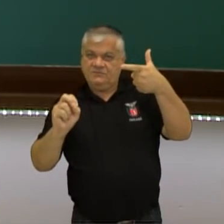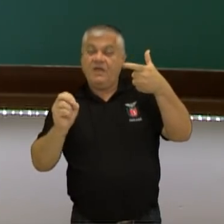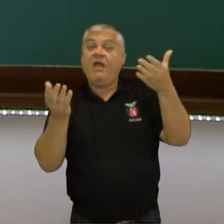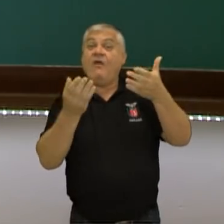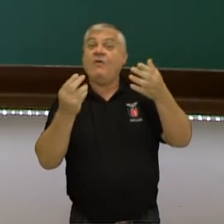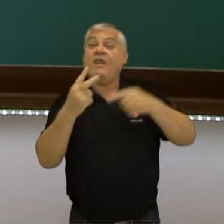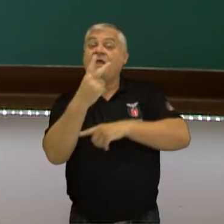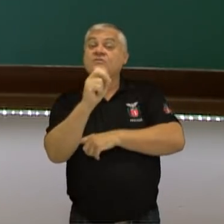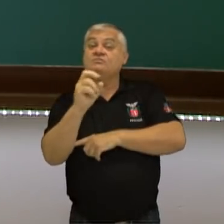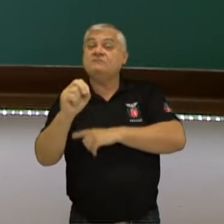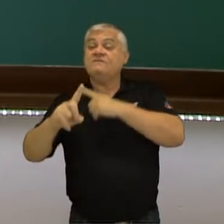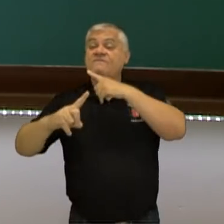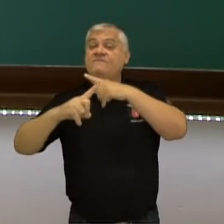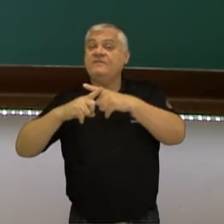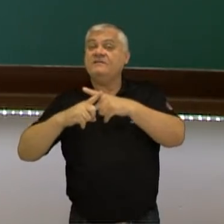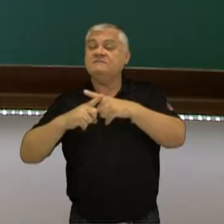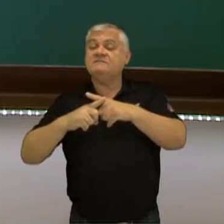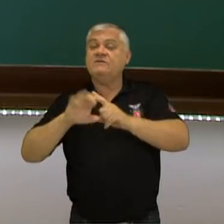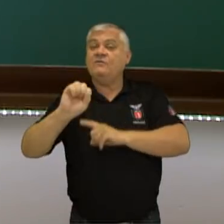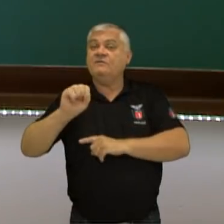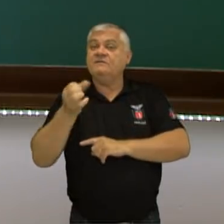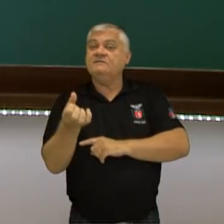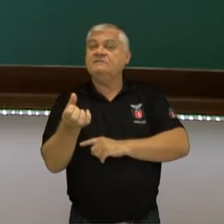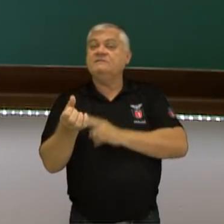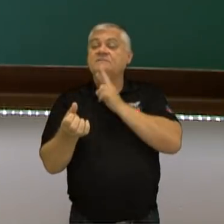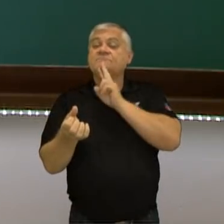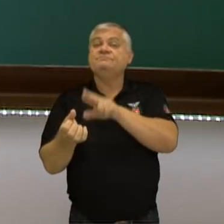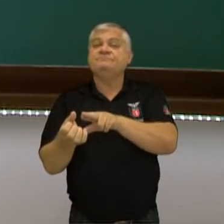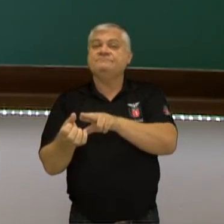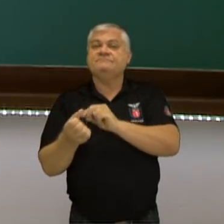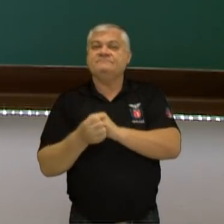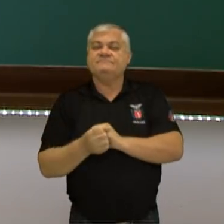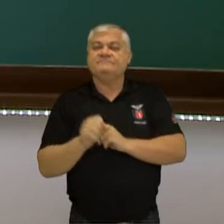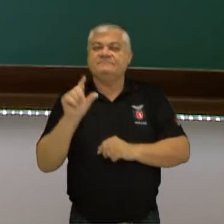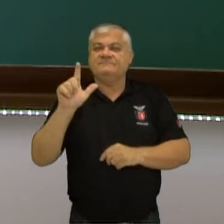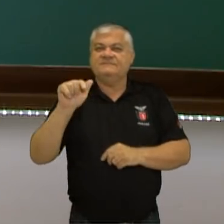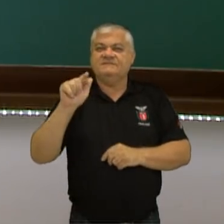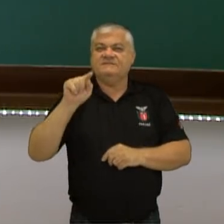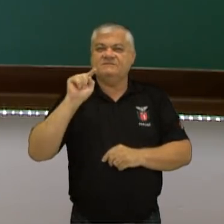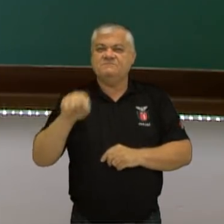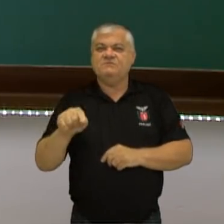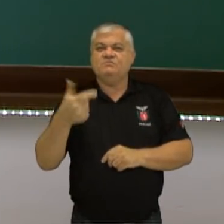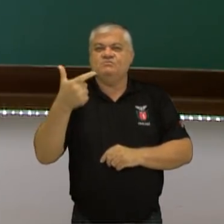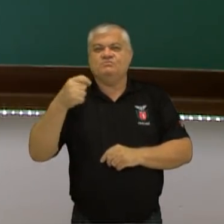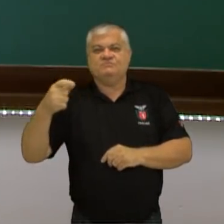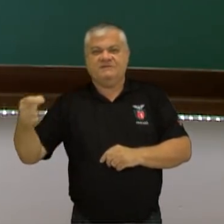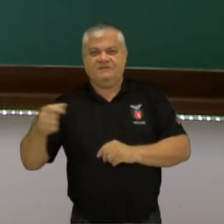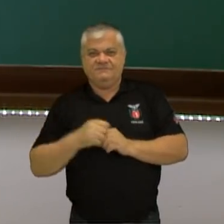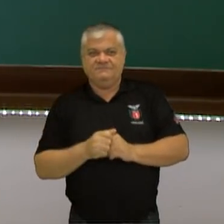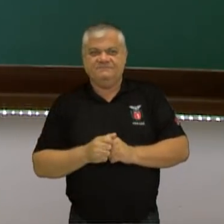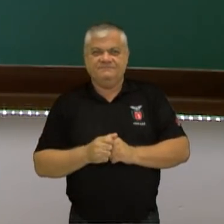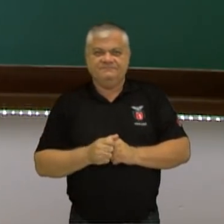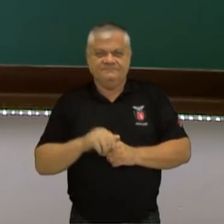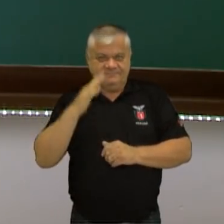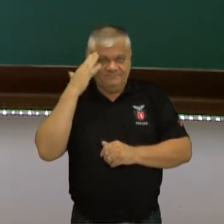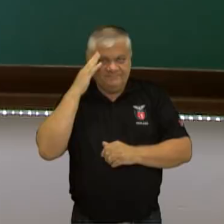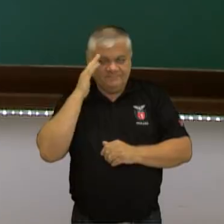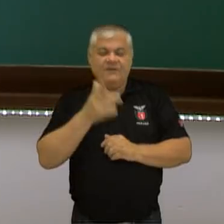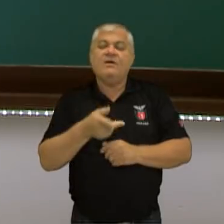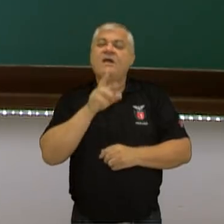eu vou fazer 200 vezes 86, que dá 17.200. Tranquilo? Então,